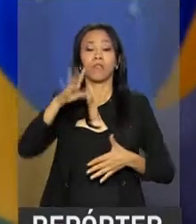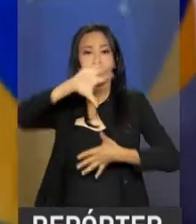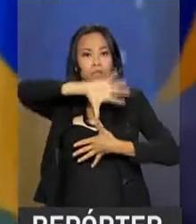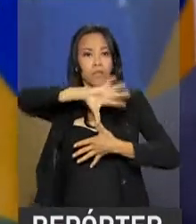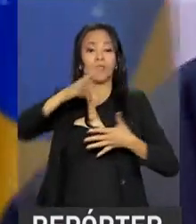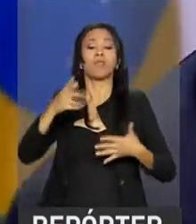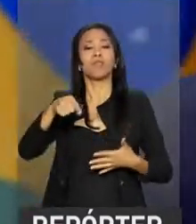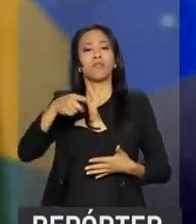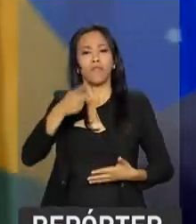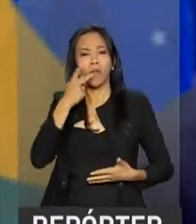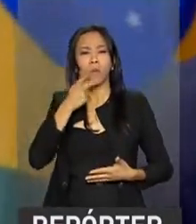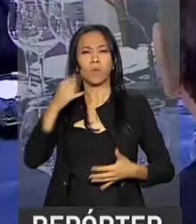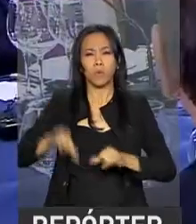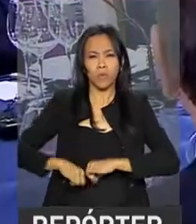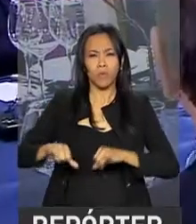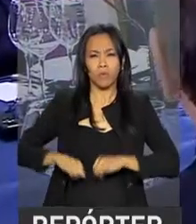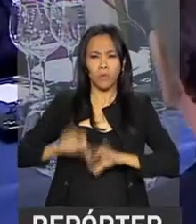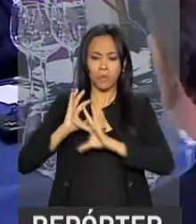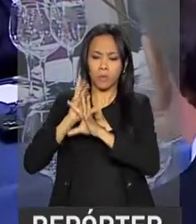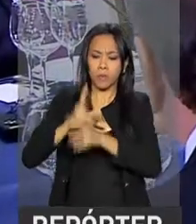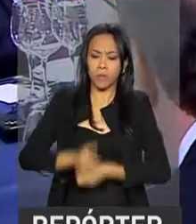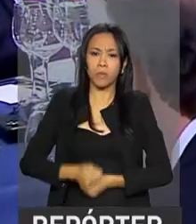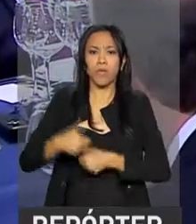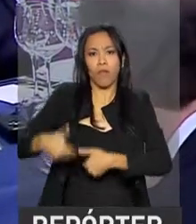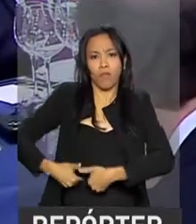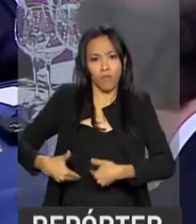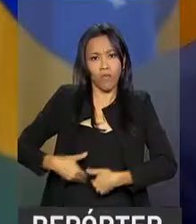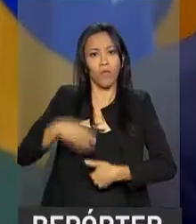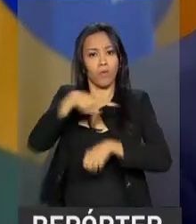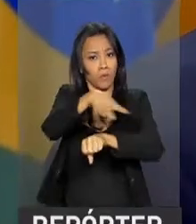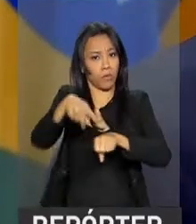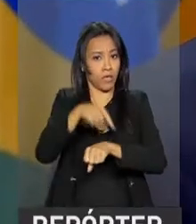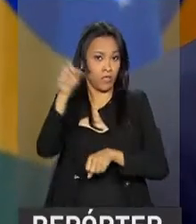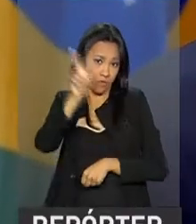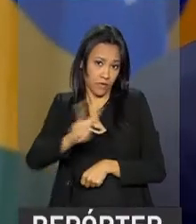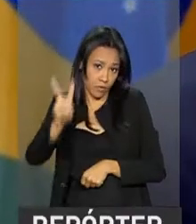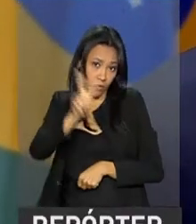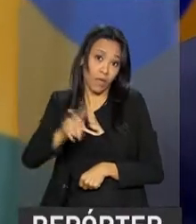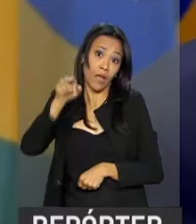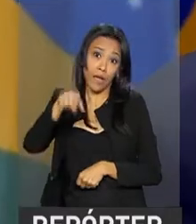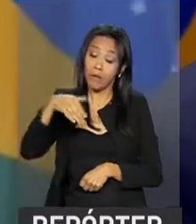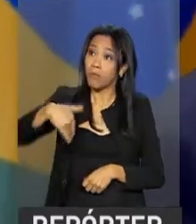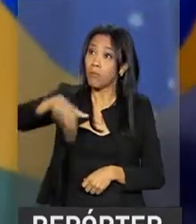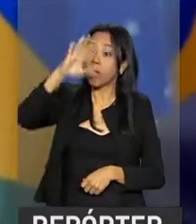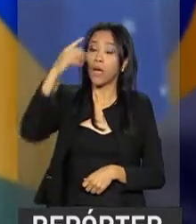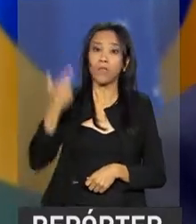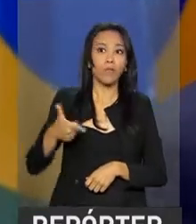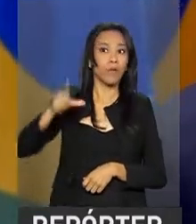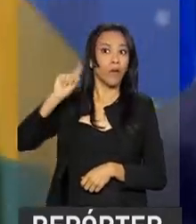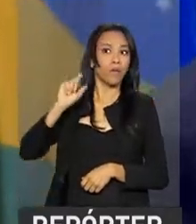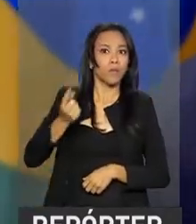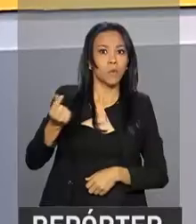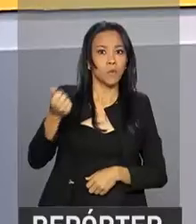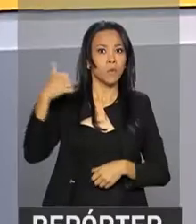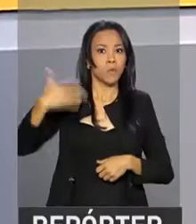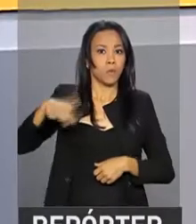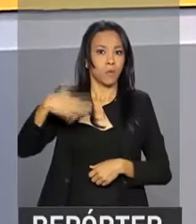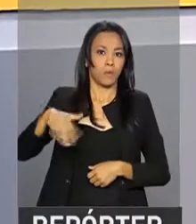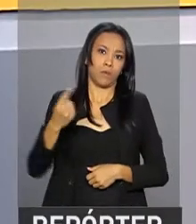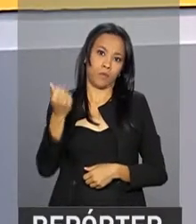venezuelano e à fome na venezuela um país que segundo ele já foi um dos mais ricos da região